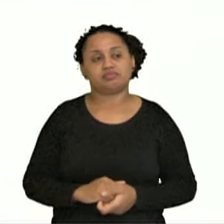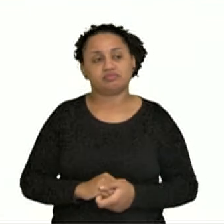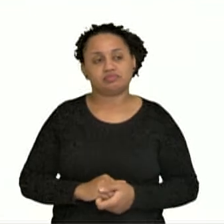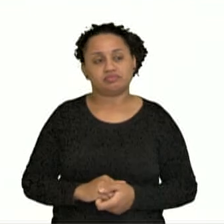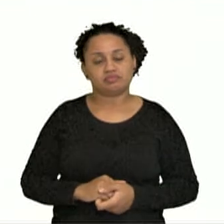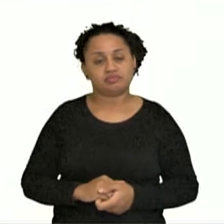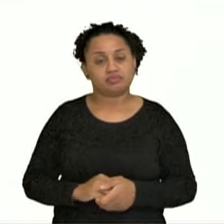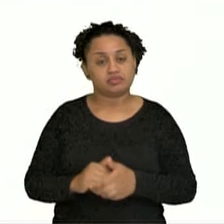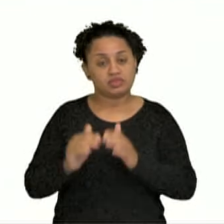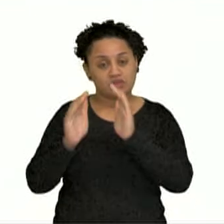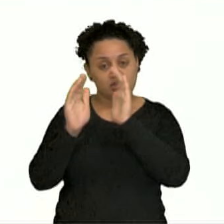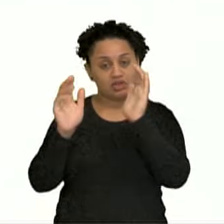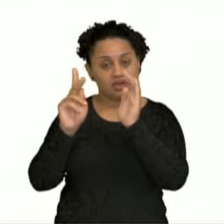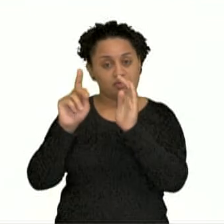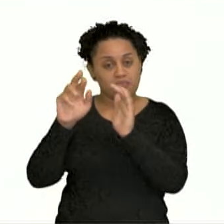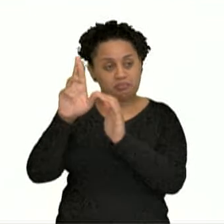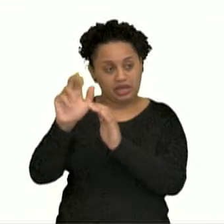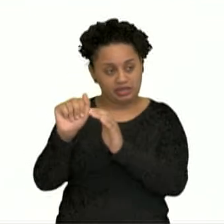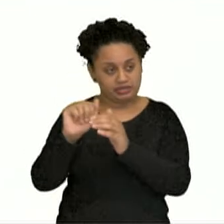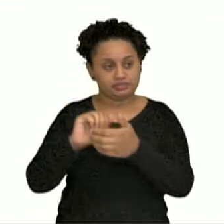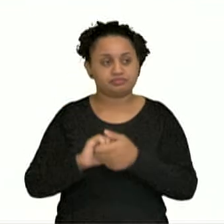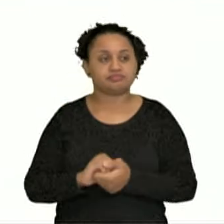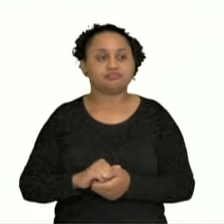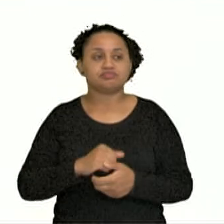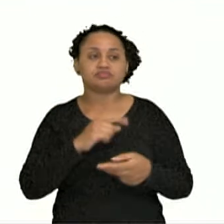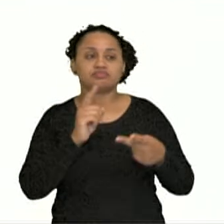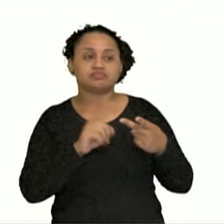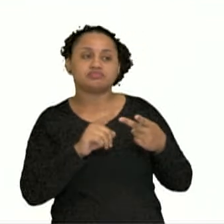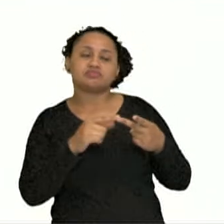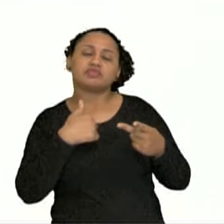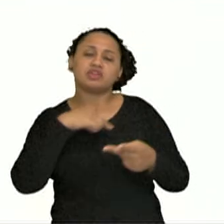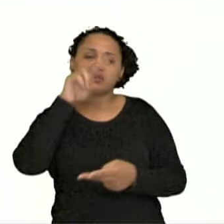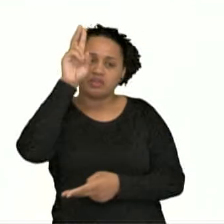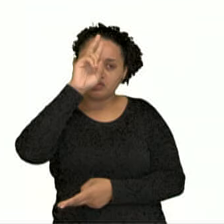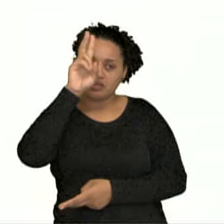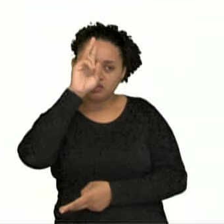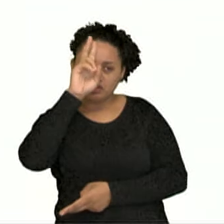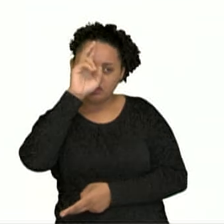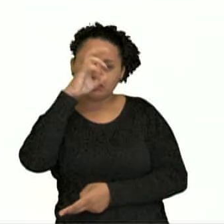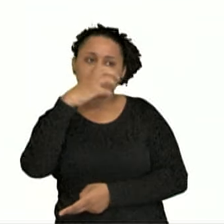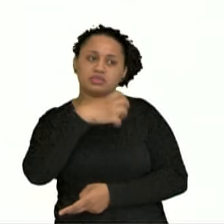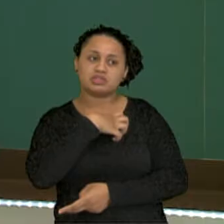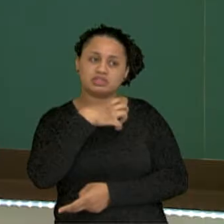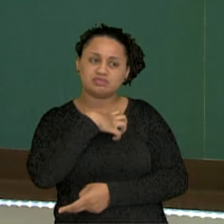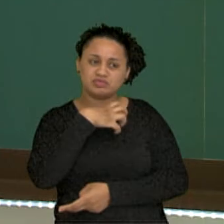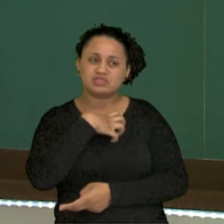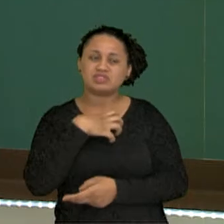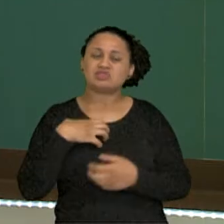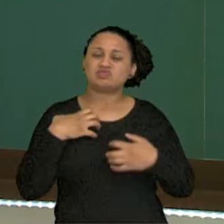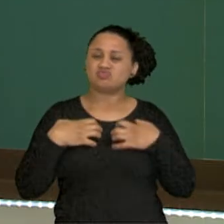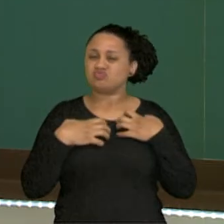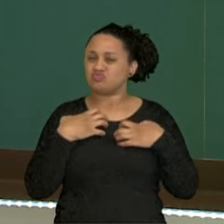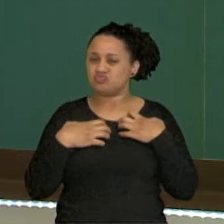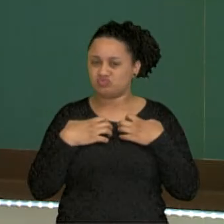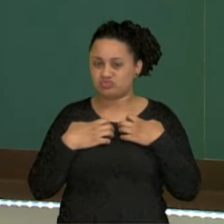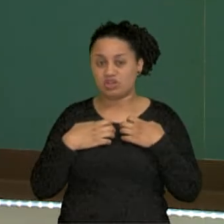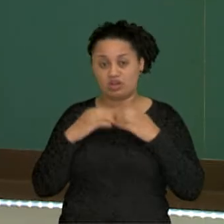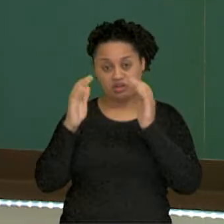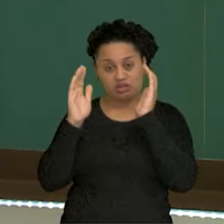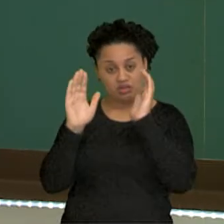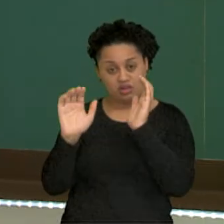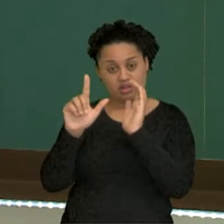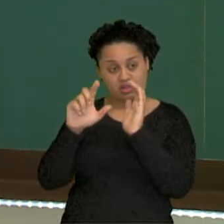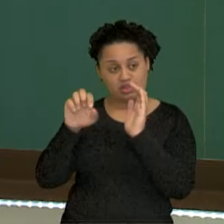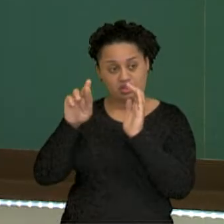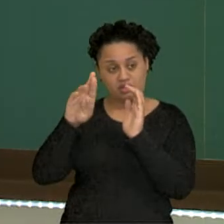entre parênteses. Me lembro que eu ficava chateada, lembro-me, entre parênteses.